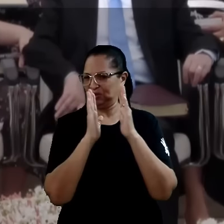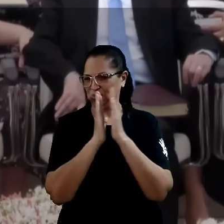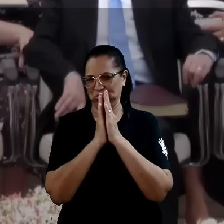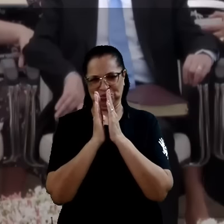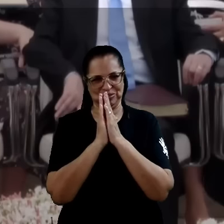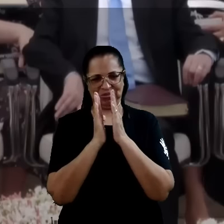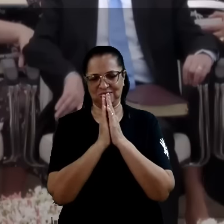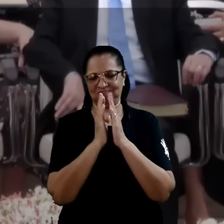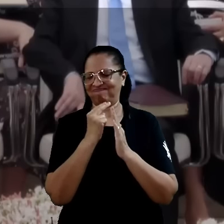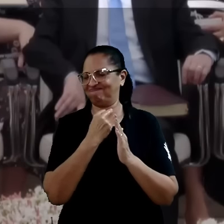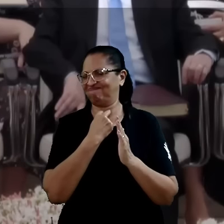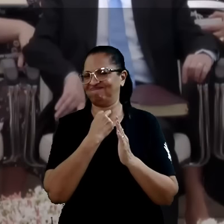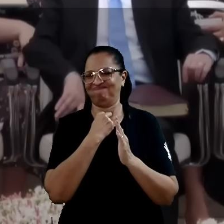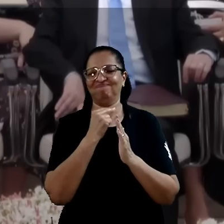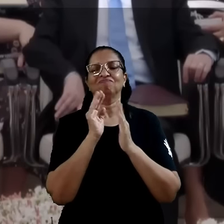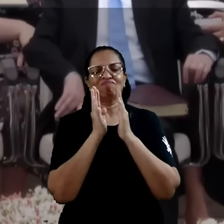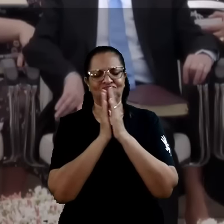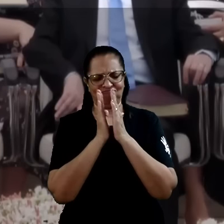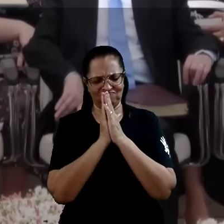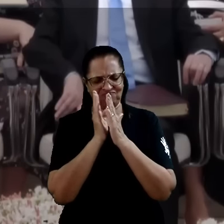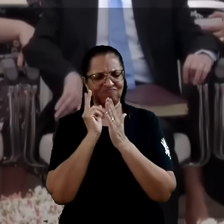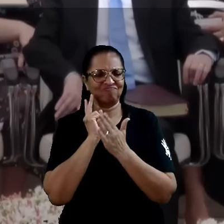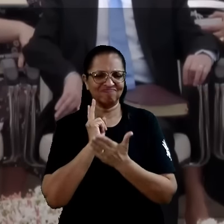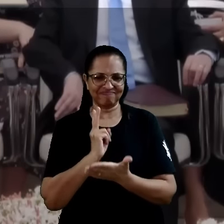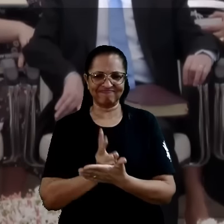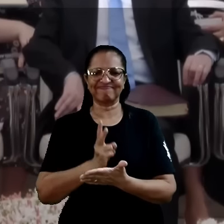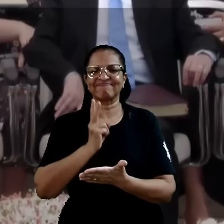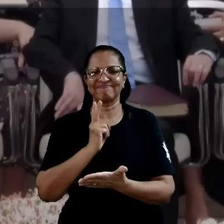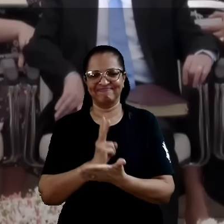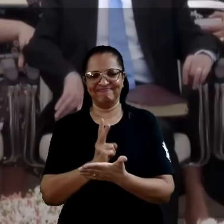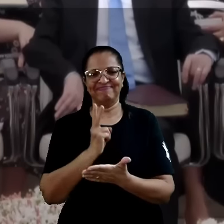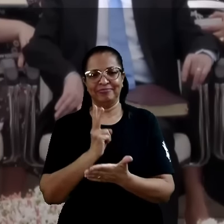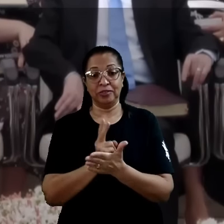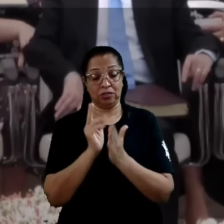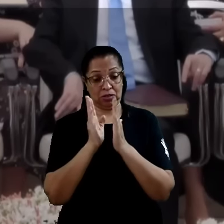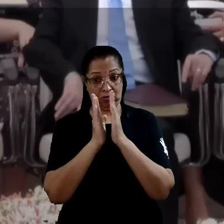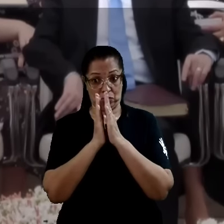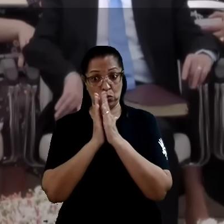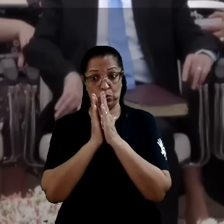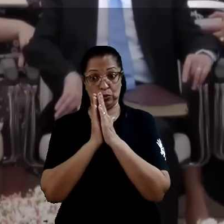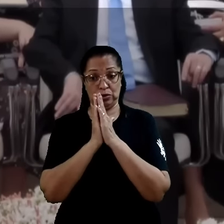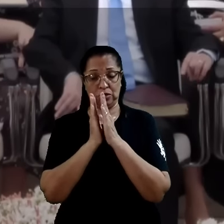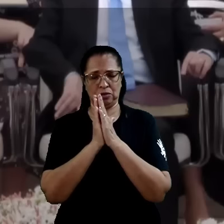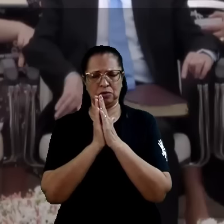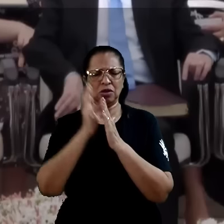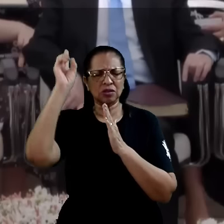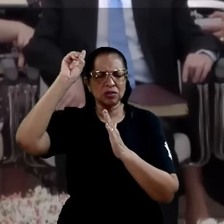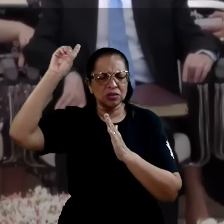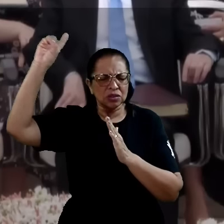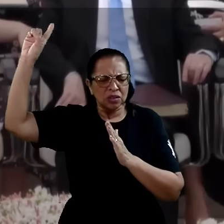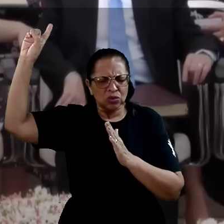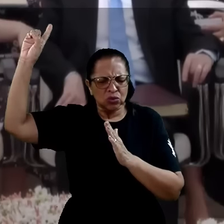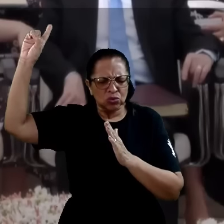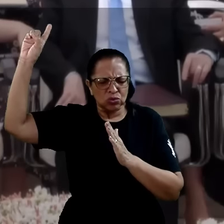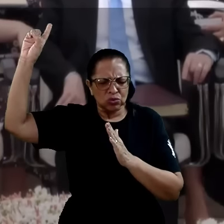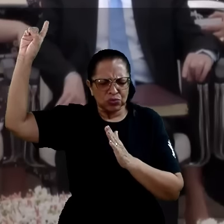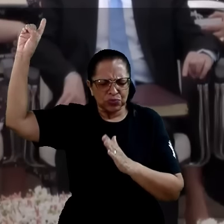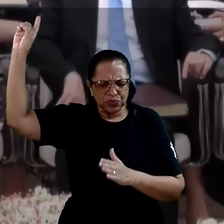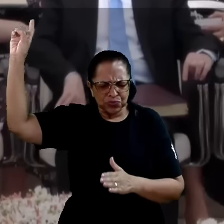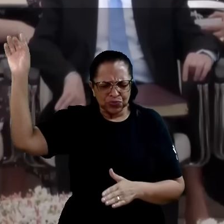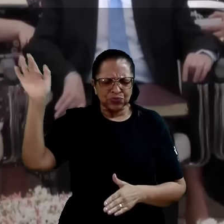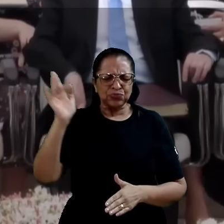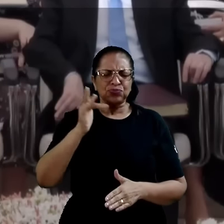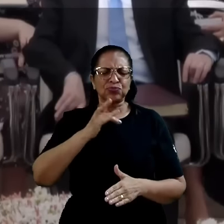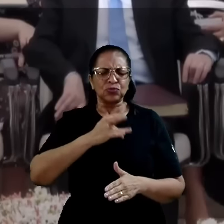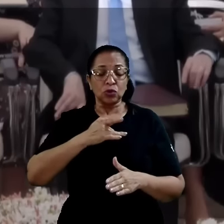orar e na oração Deus me deu uma frase que é muito usada nas mídias e as pessoas